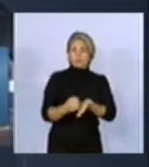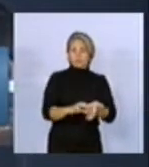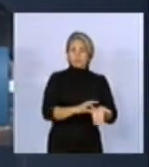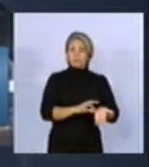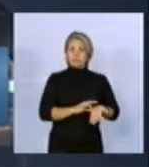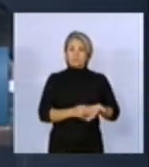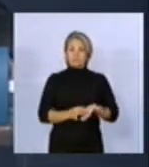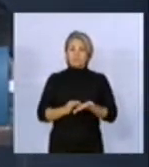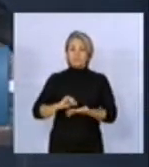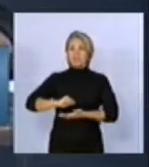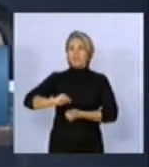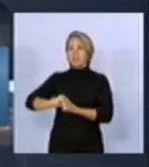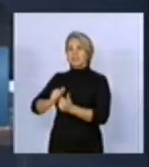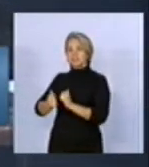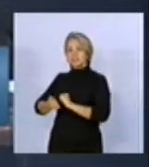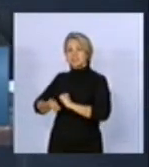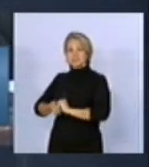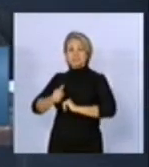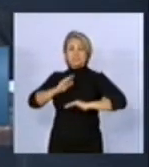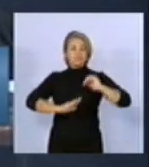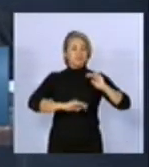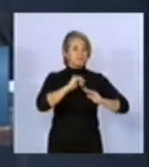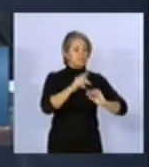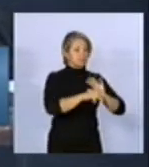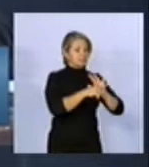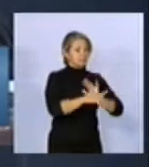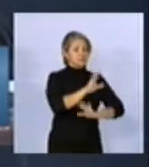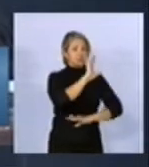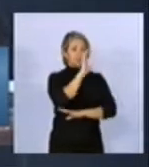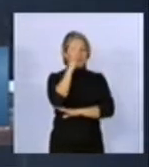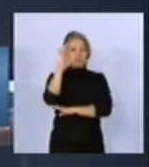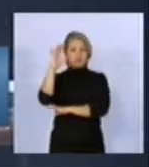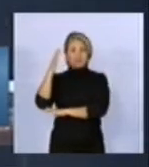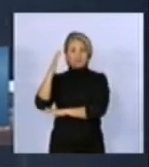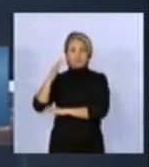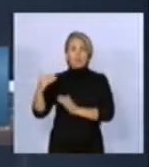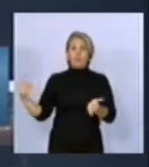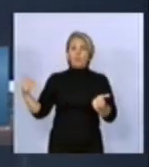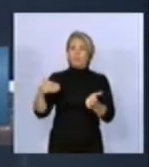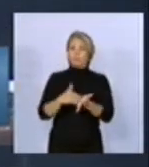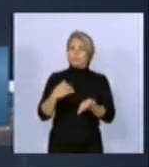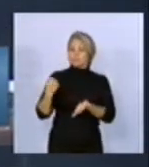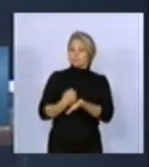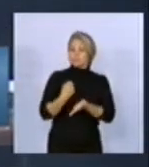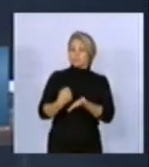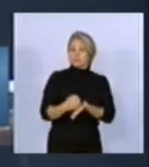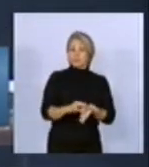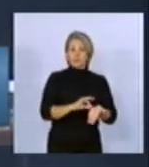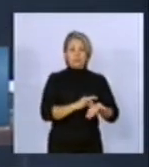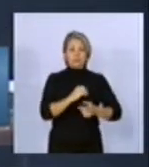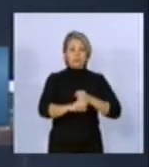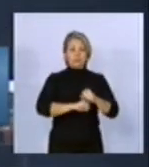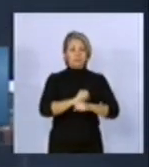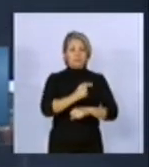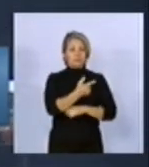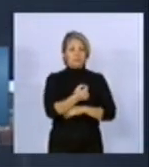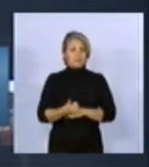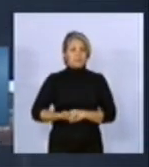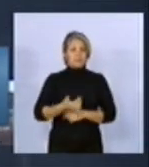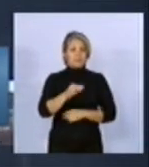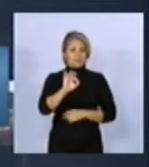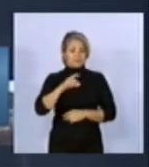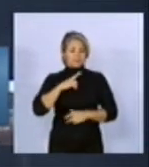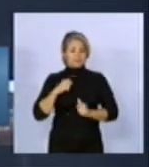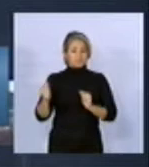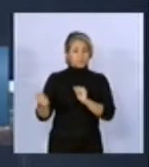às práticas ambientais o último protocolo data de 2010 onde estabelecemos com